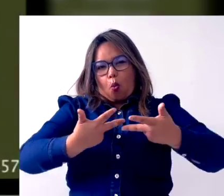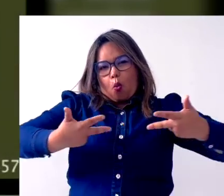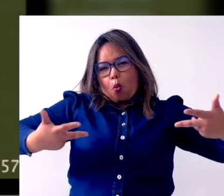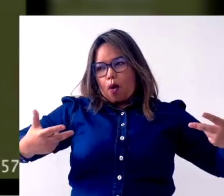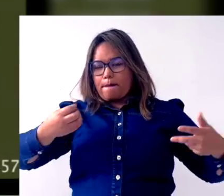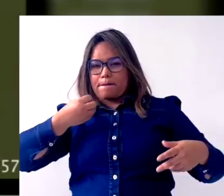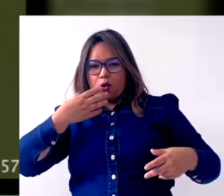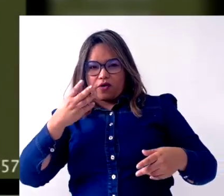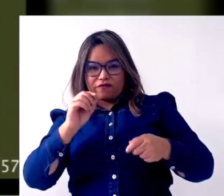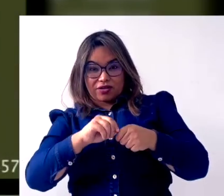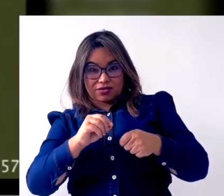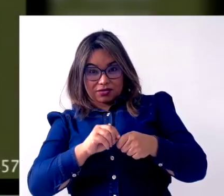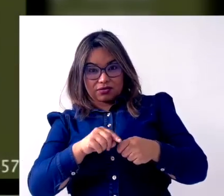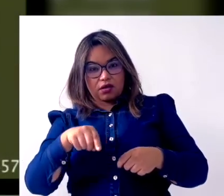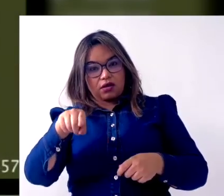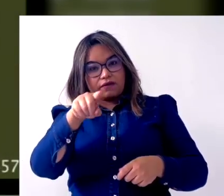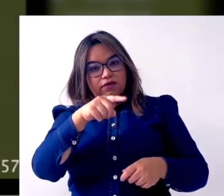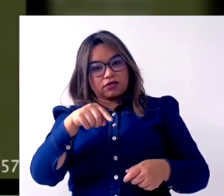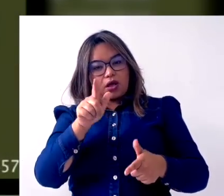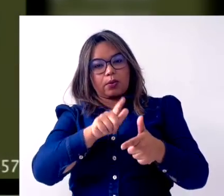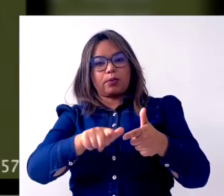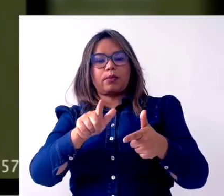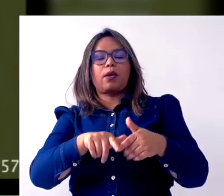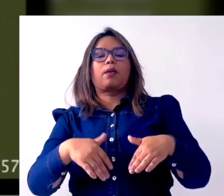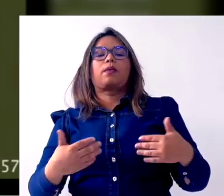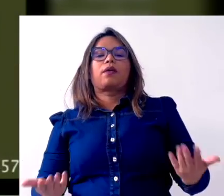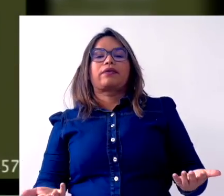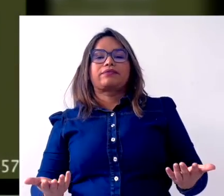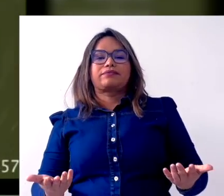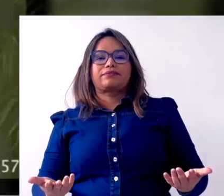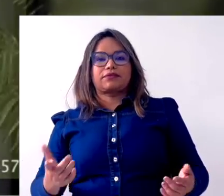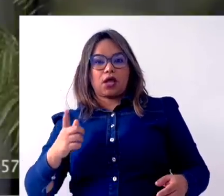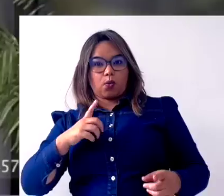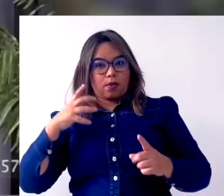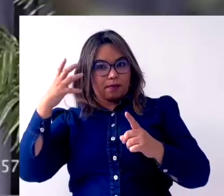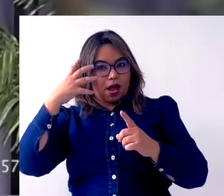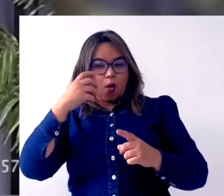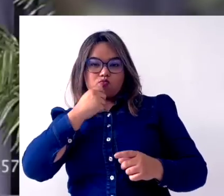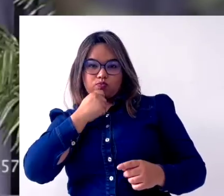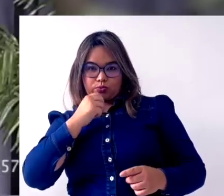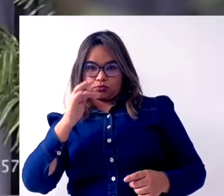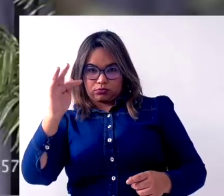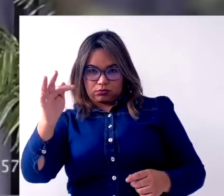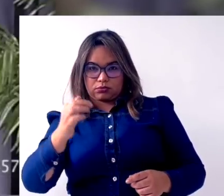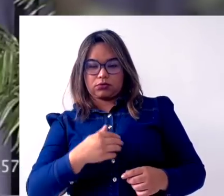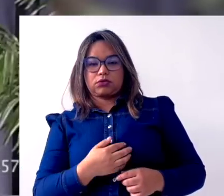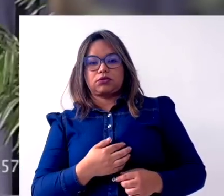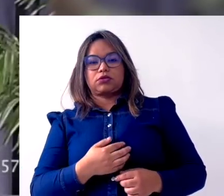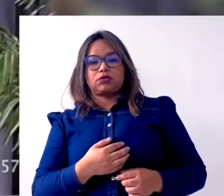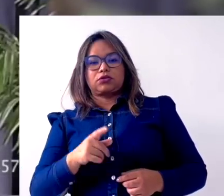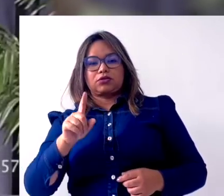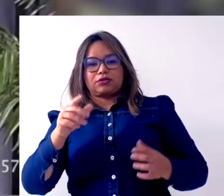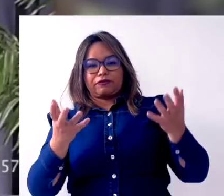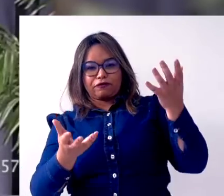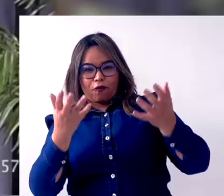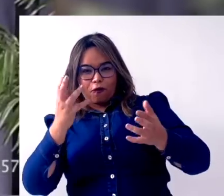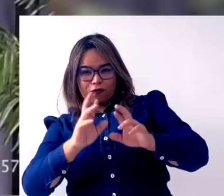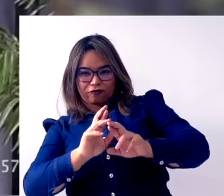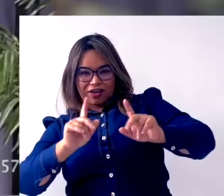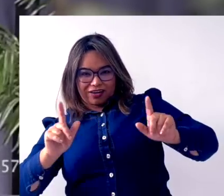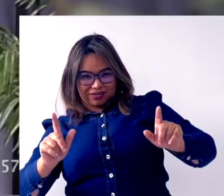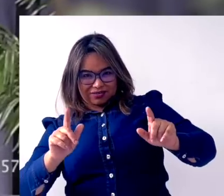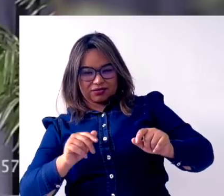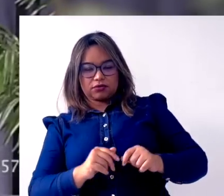Bem, então você tem um problema. Há uma palestra que eu ainda vou dar e se chama Fogo Estranho. Na terça-feira à